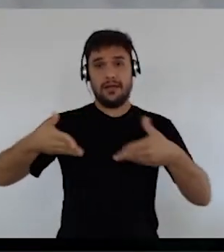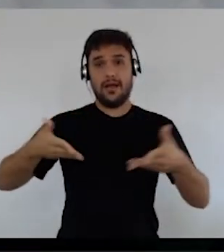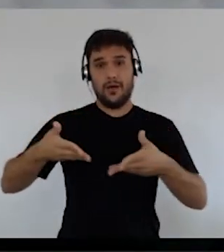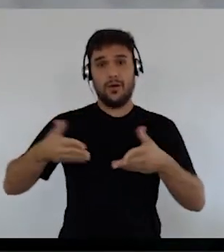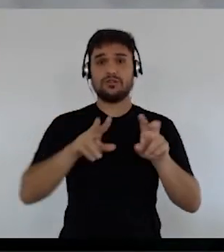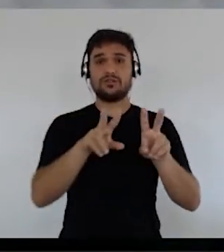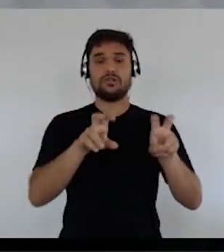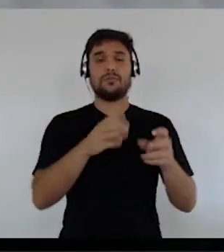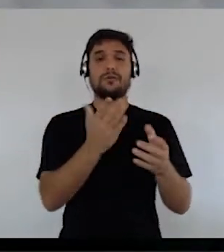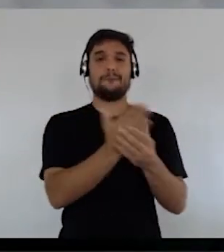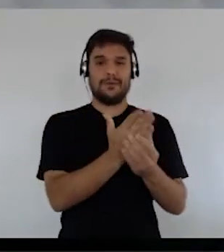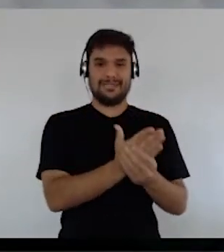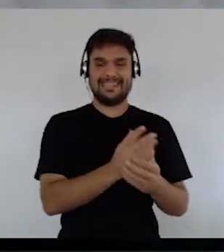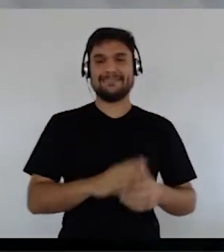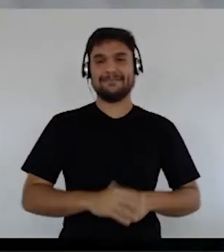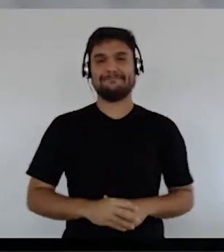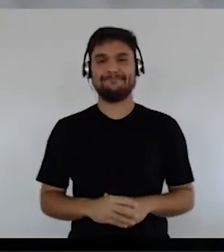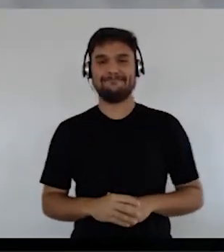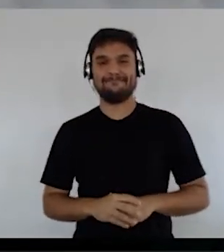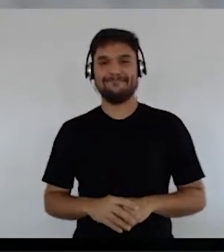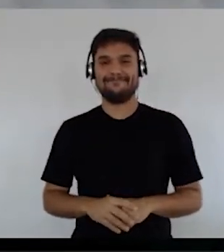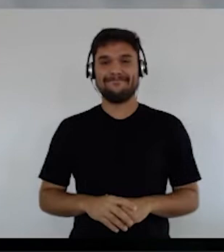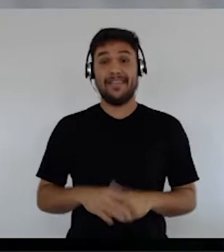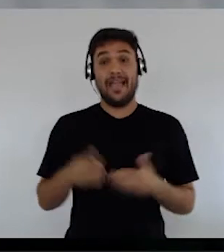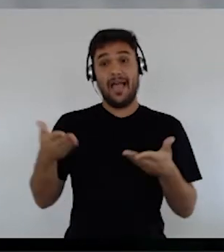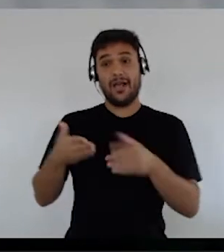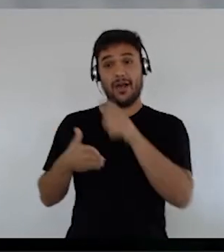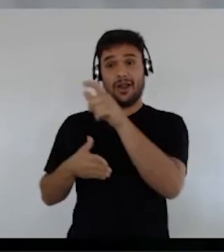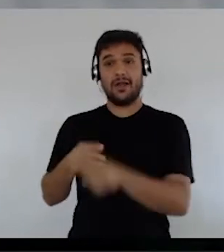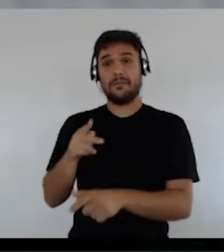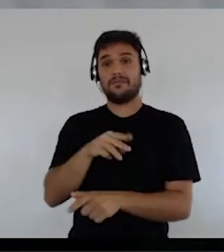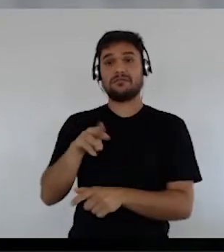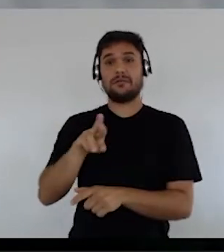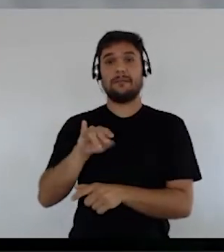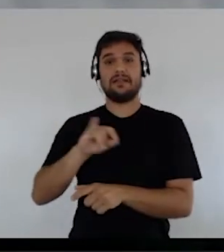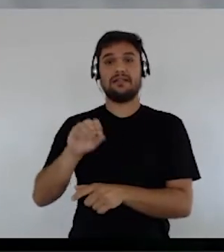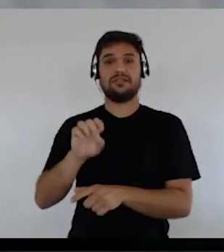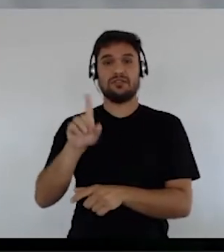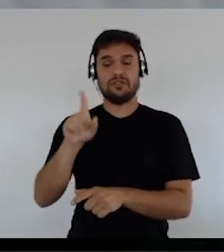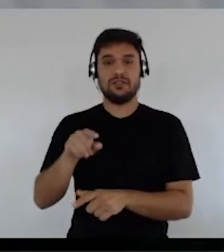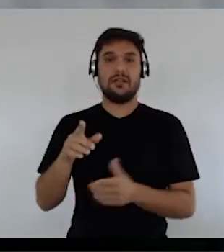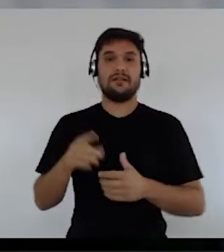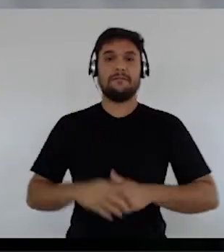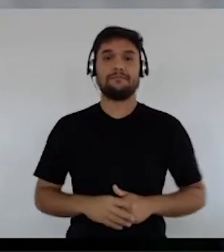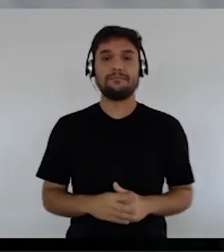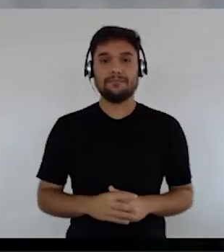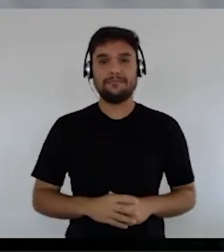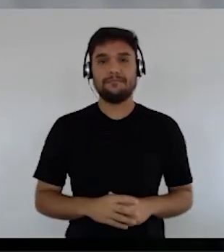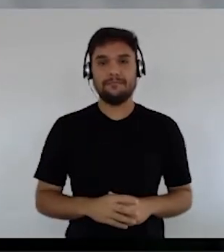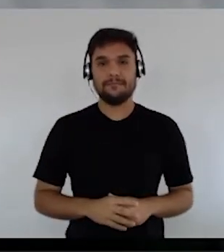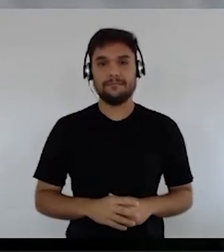na temática de processo. Então, passo a palavra à professora Maria José,